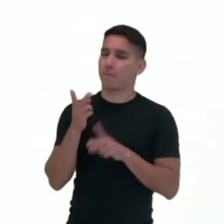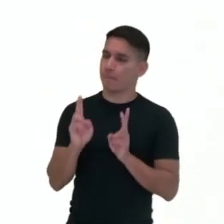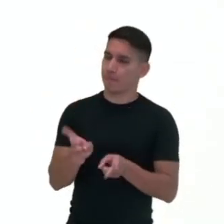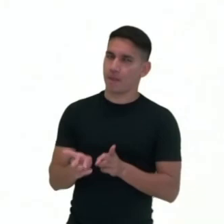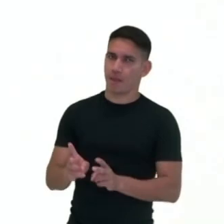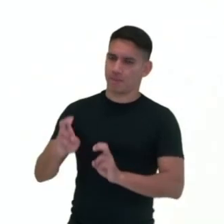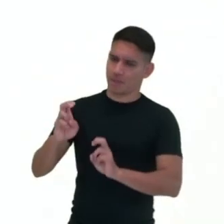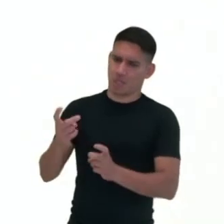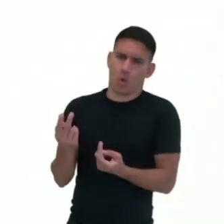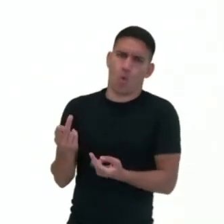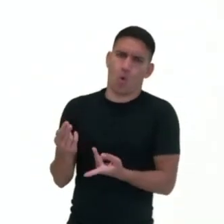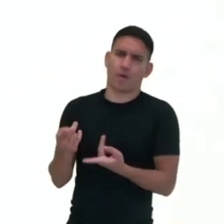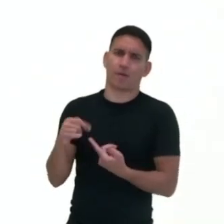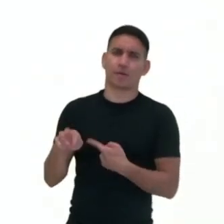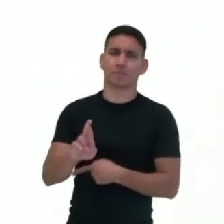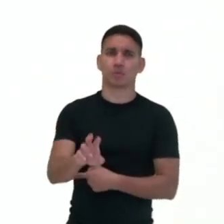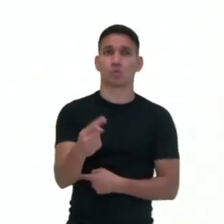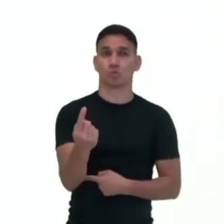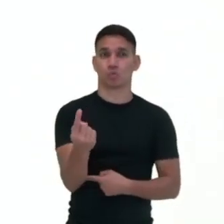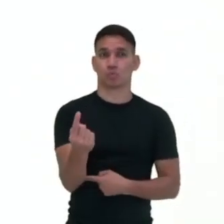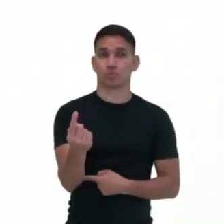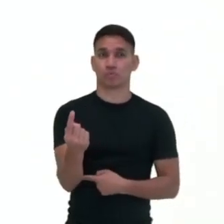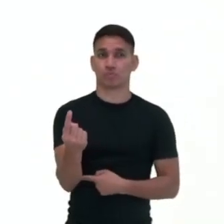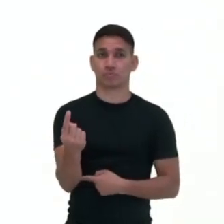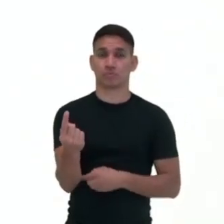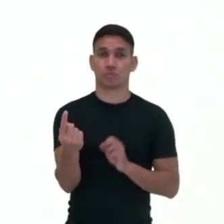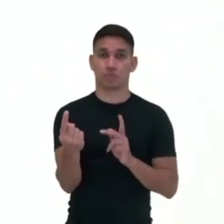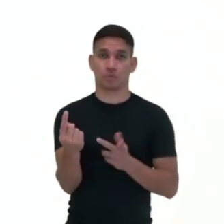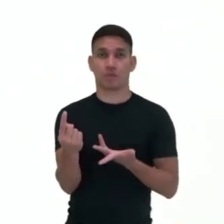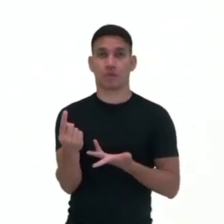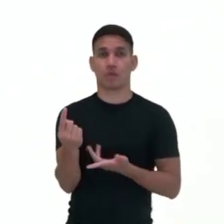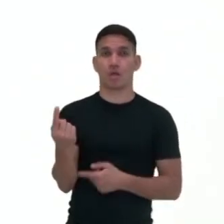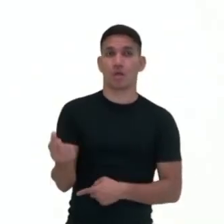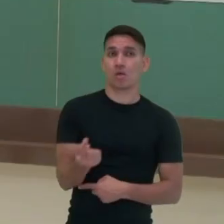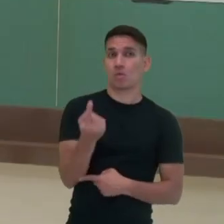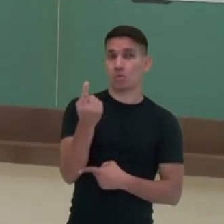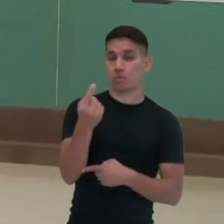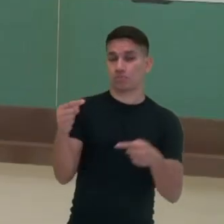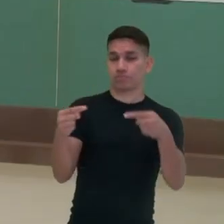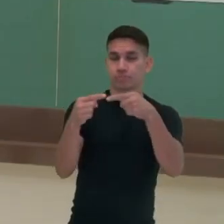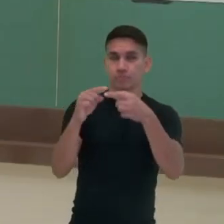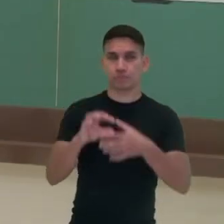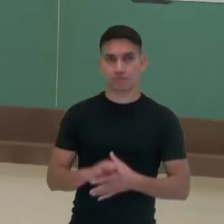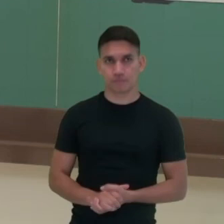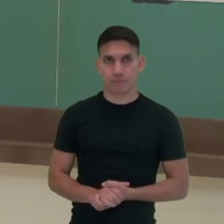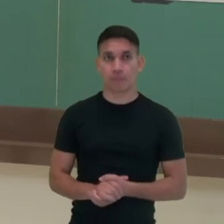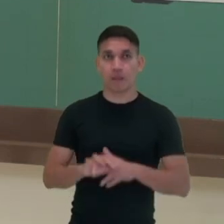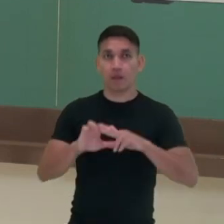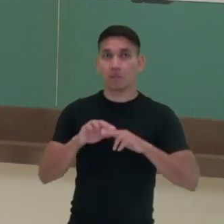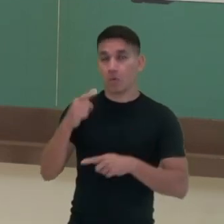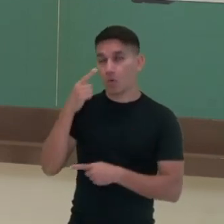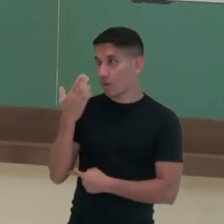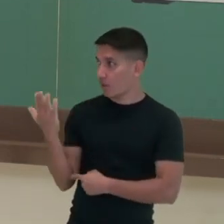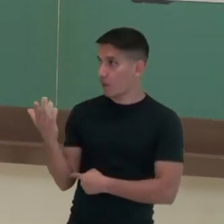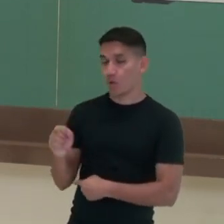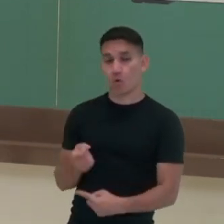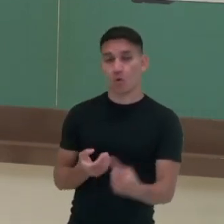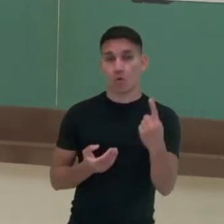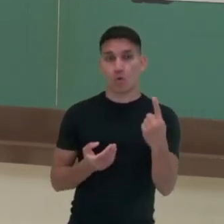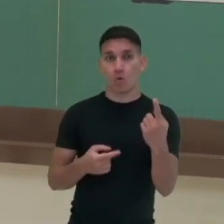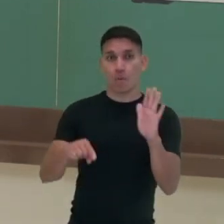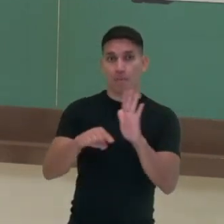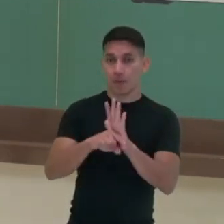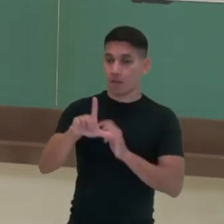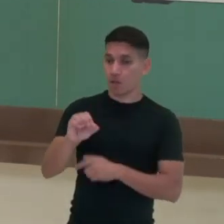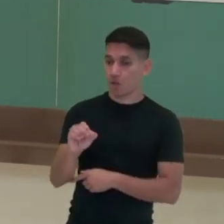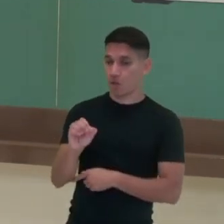base, mesmo logaritmando. O resultado é o expoente. O expoente, nesse caso, é o 1. Então, ficou 1 menos log